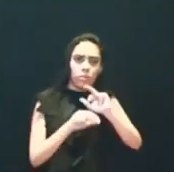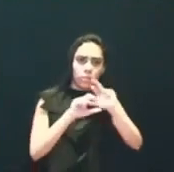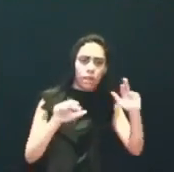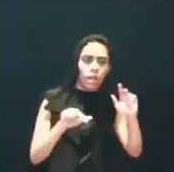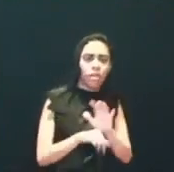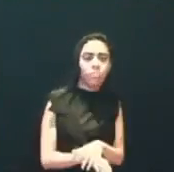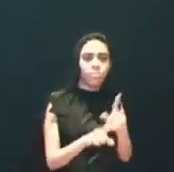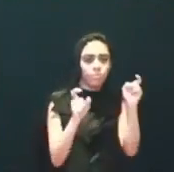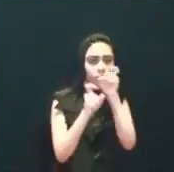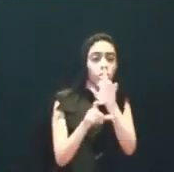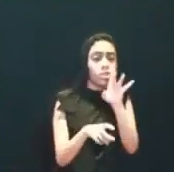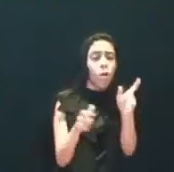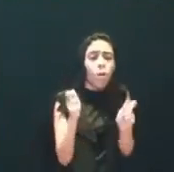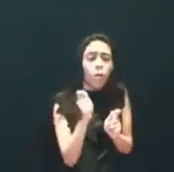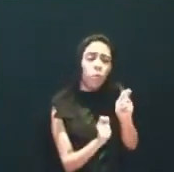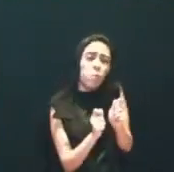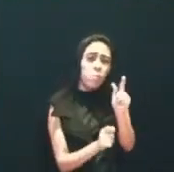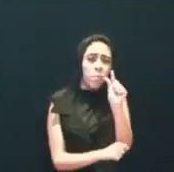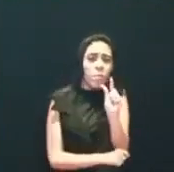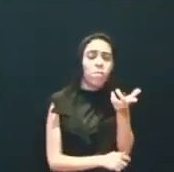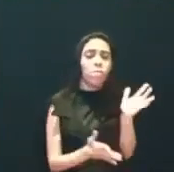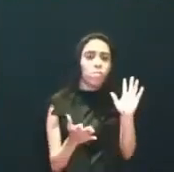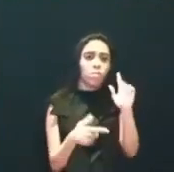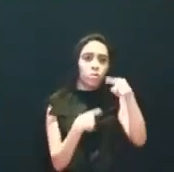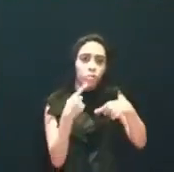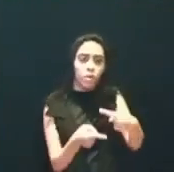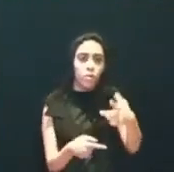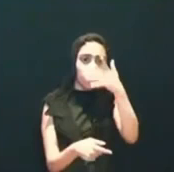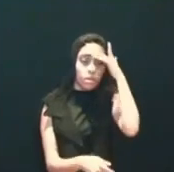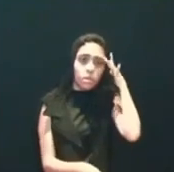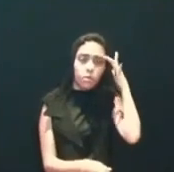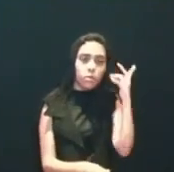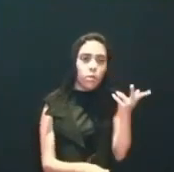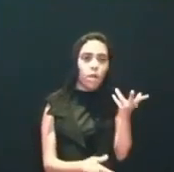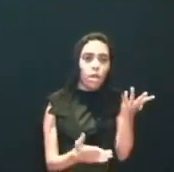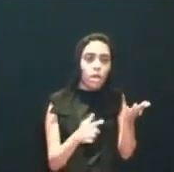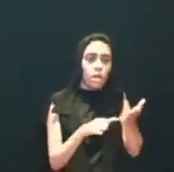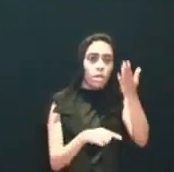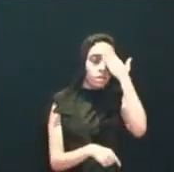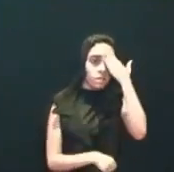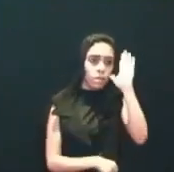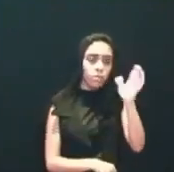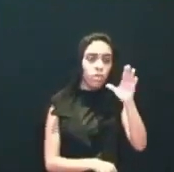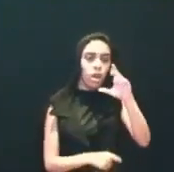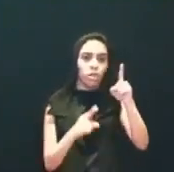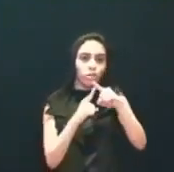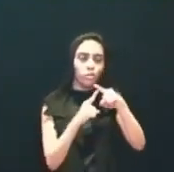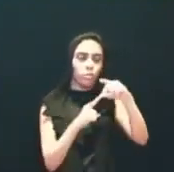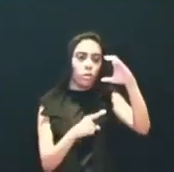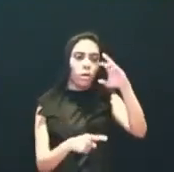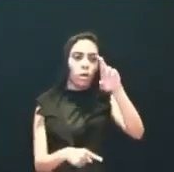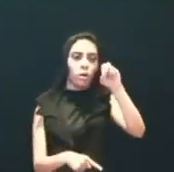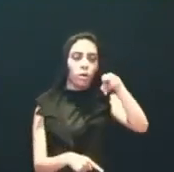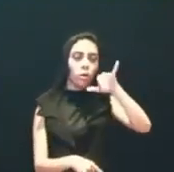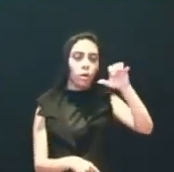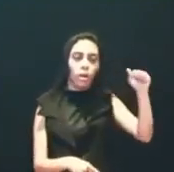Na realidade, controlava um pouco a doença, mas quando o paciente tinha esse diagnóstico, leucemia mieloide crônica,